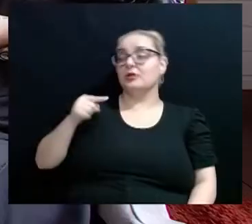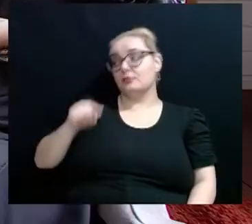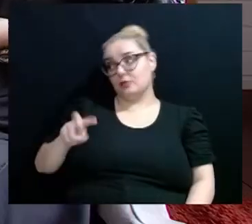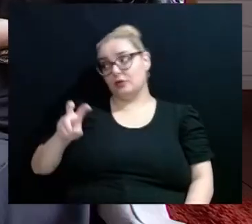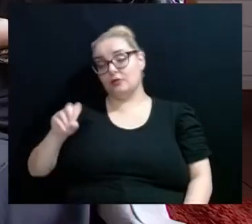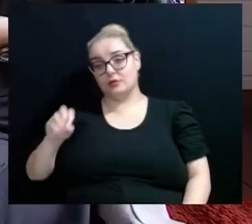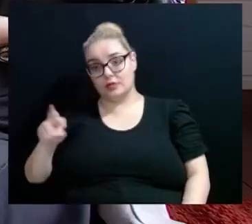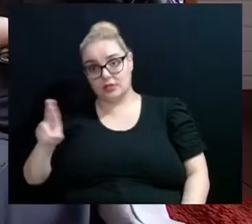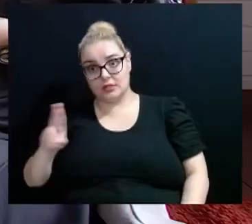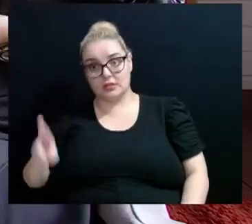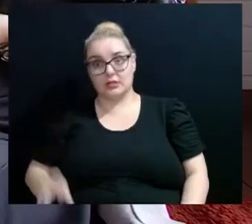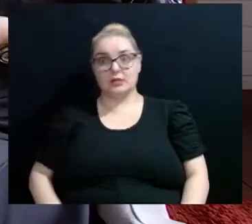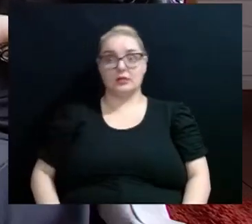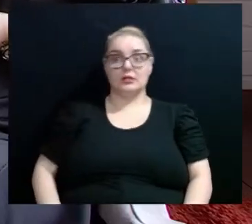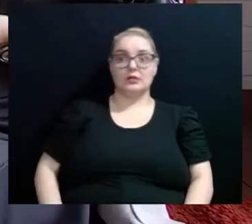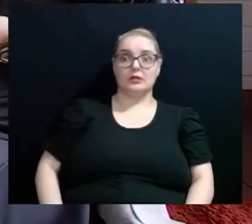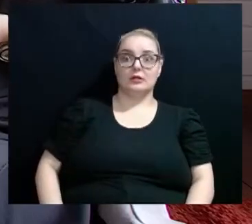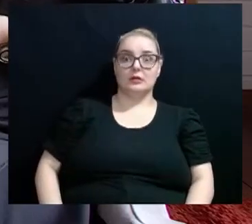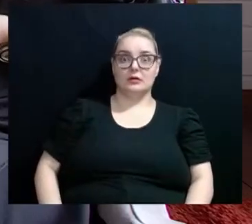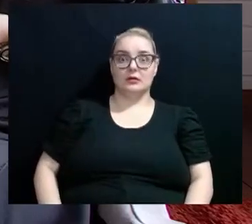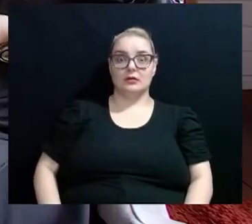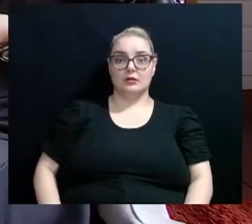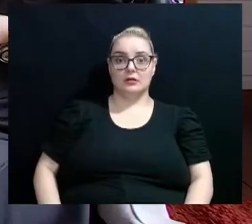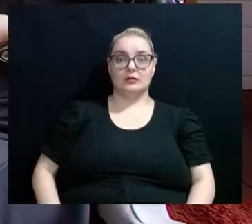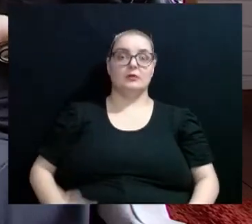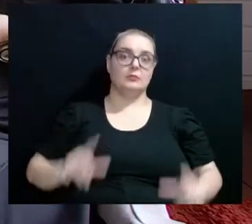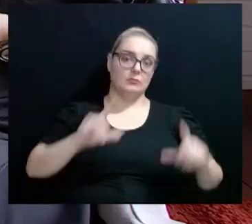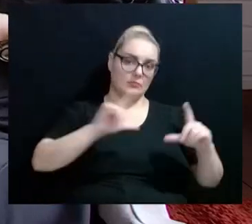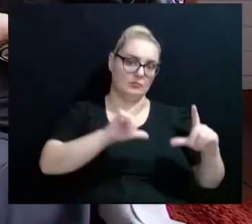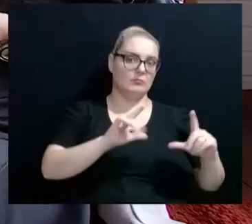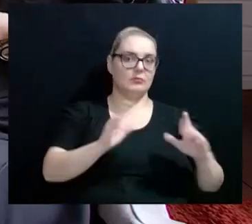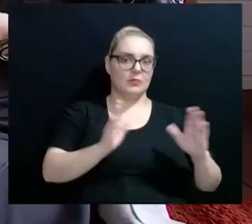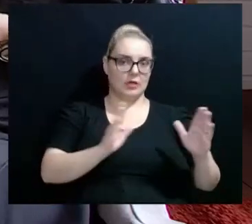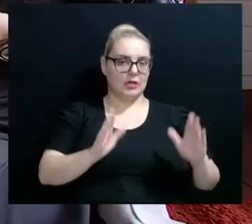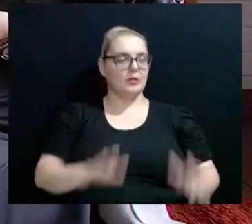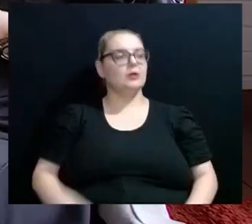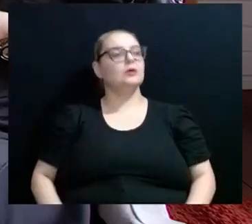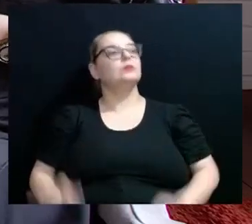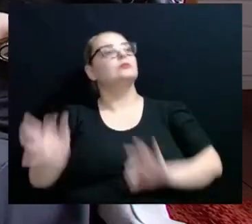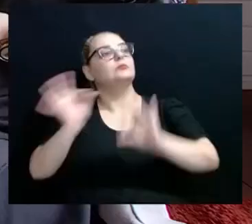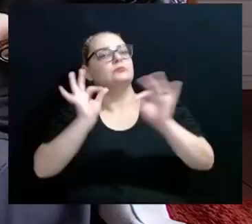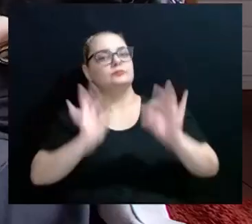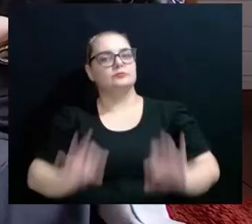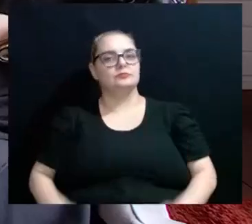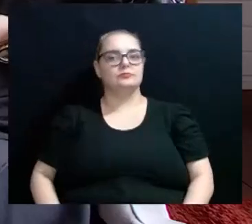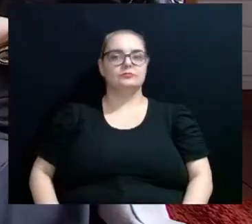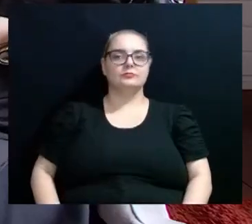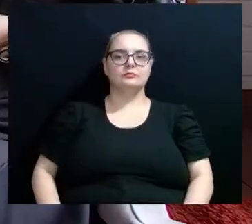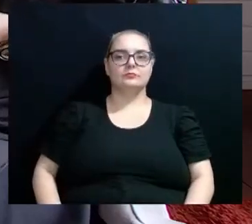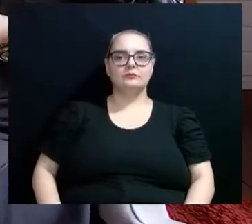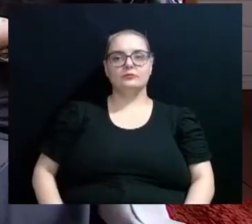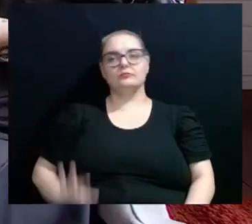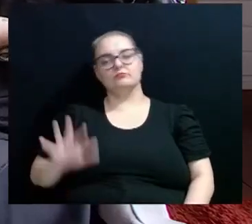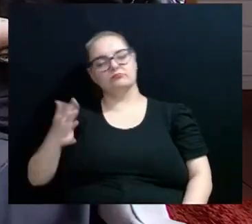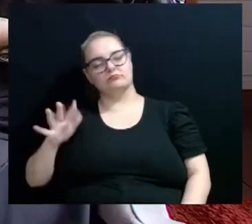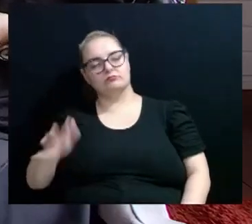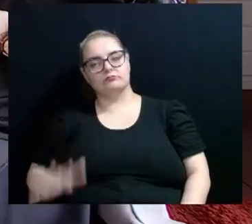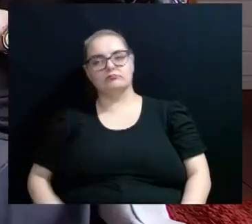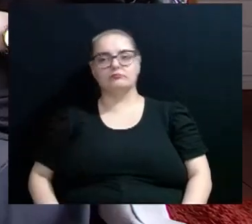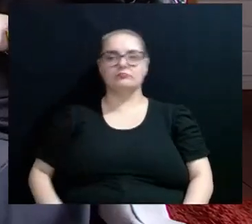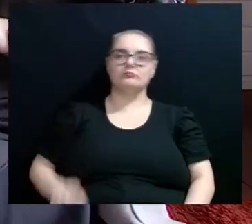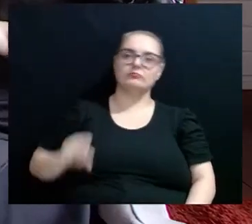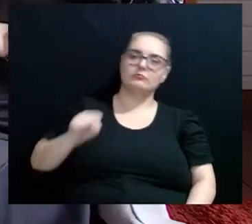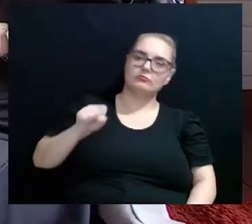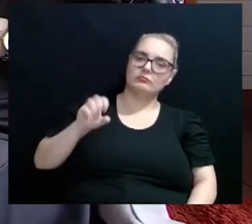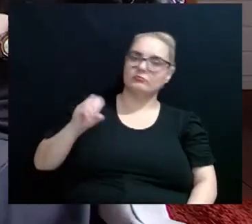média R$ 1.500. Sim. É, E a tela, aquela menor, que é mais para decoração, uma média de quanto? uma média de